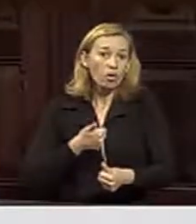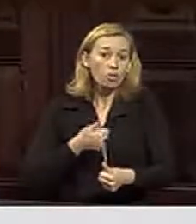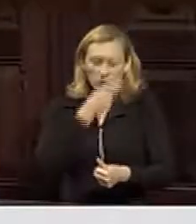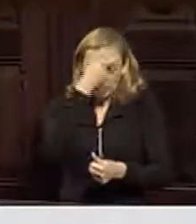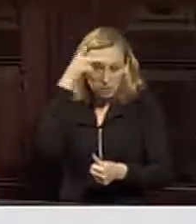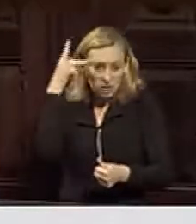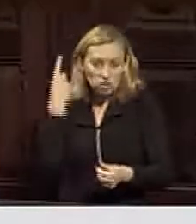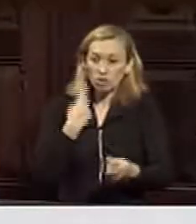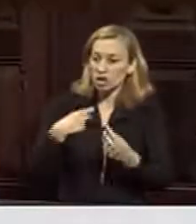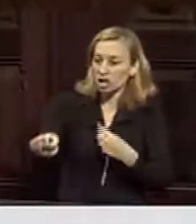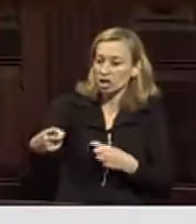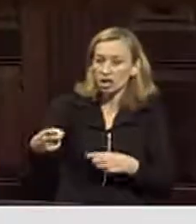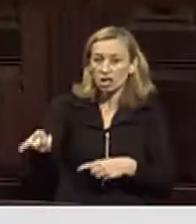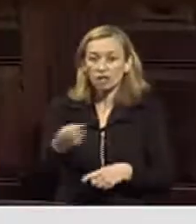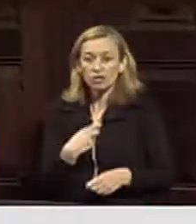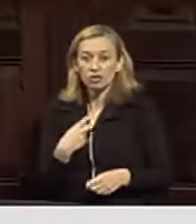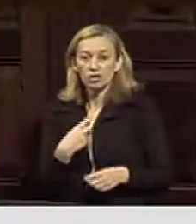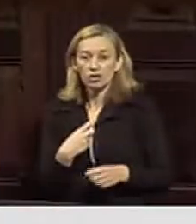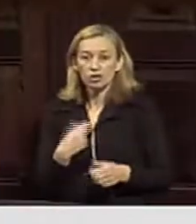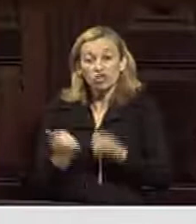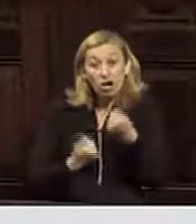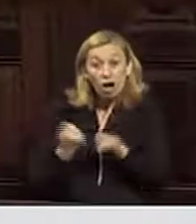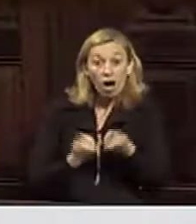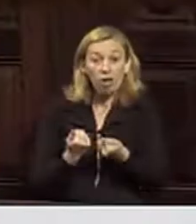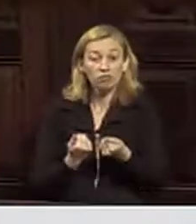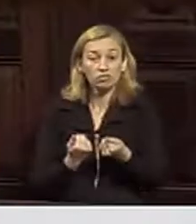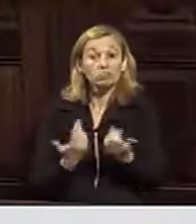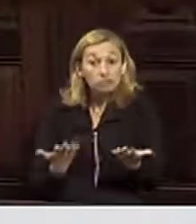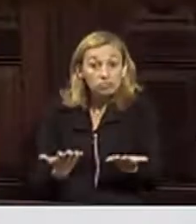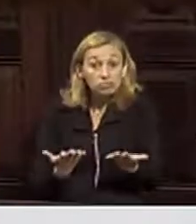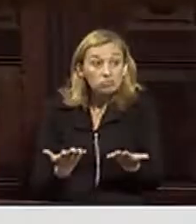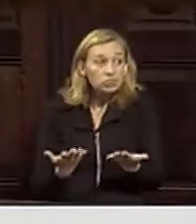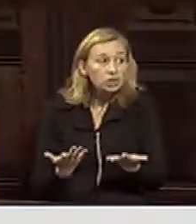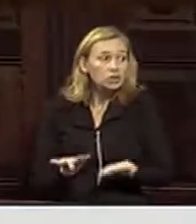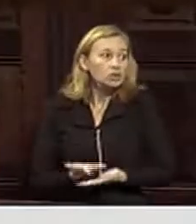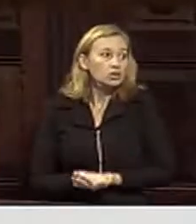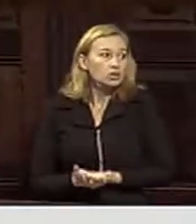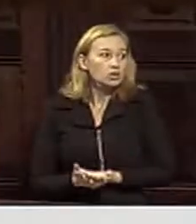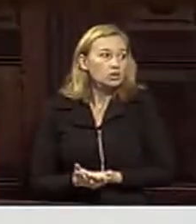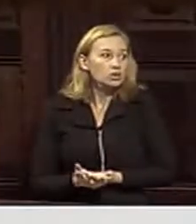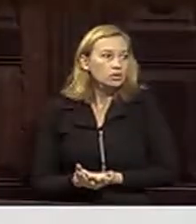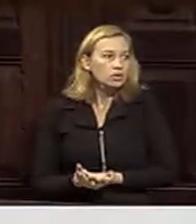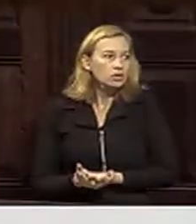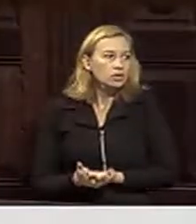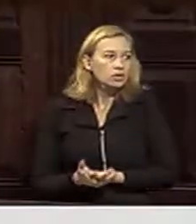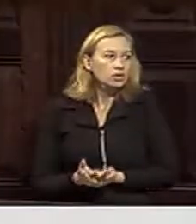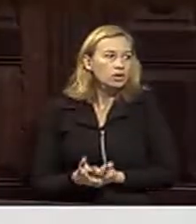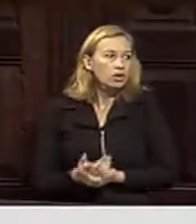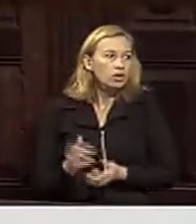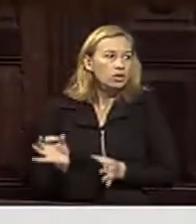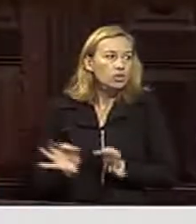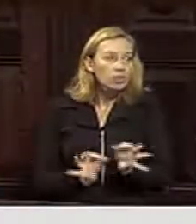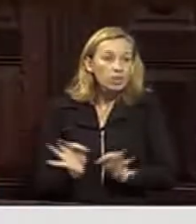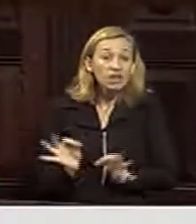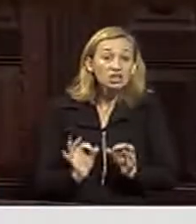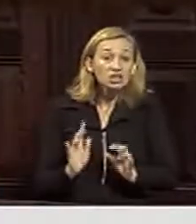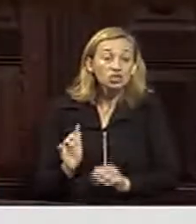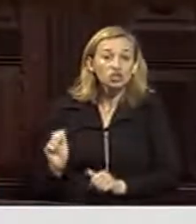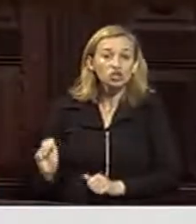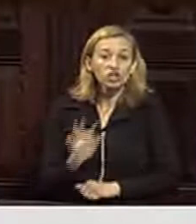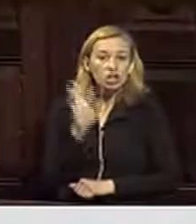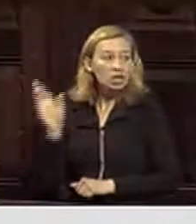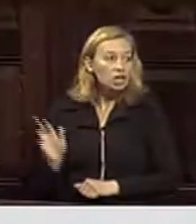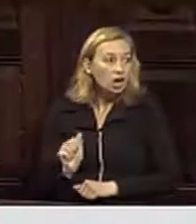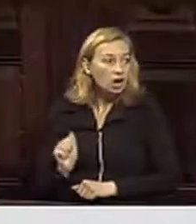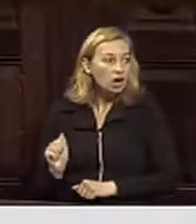vir dessa população? Assim como um plano geral para a questão de